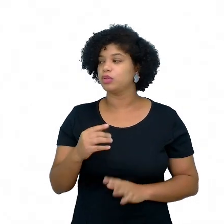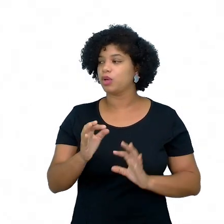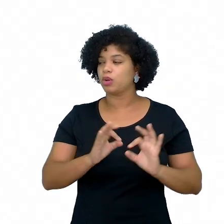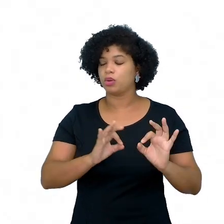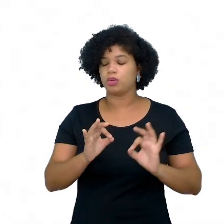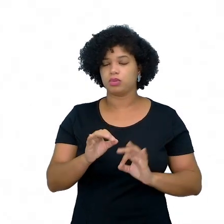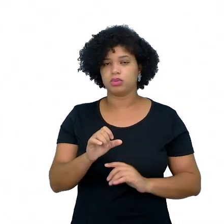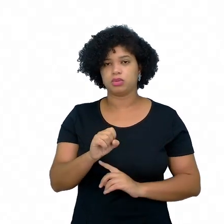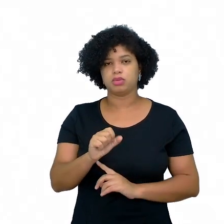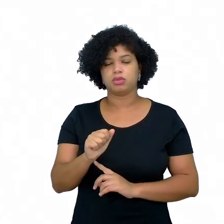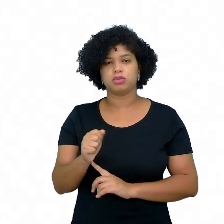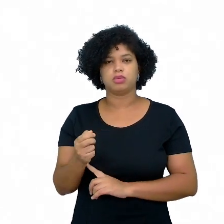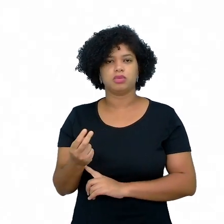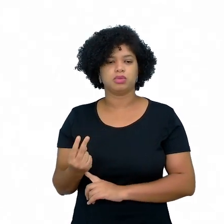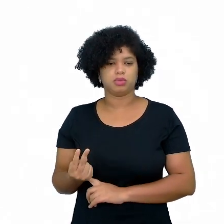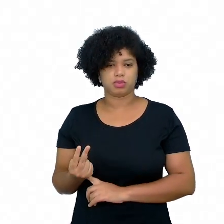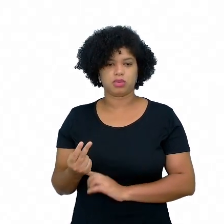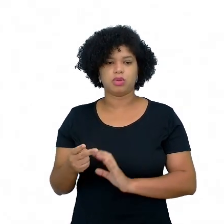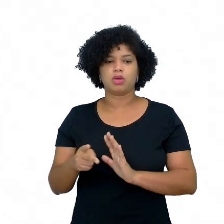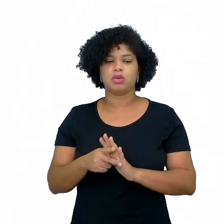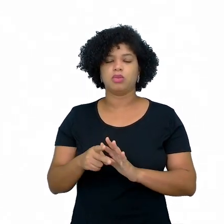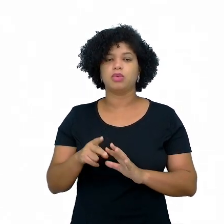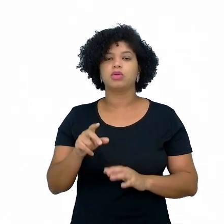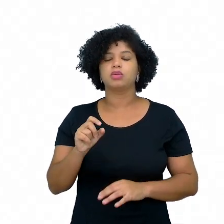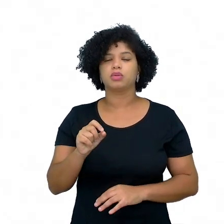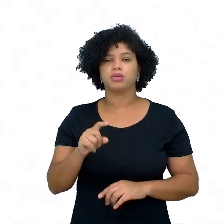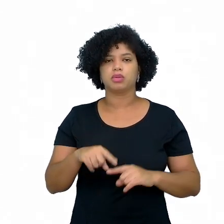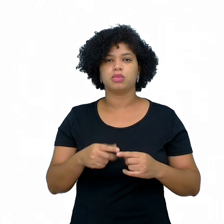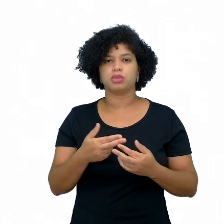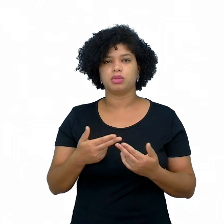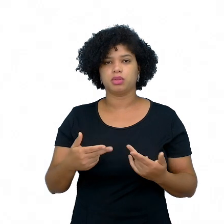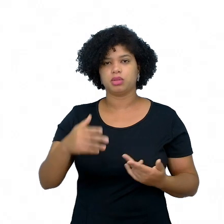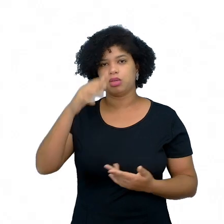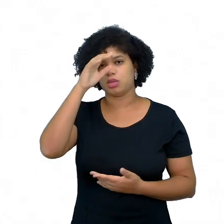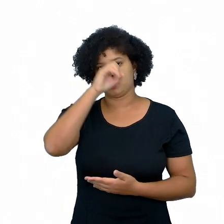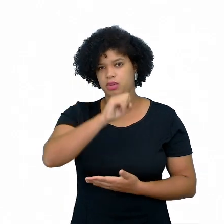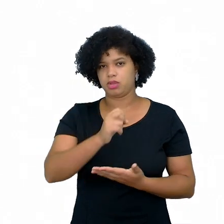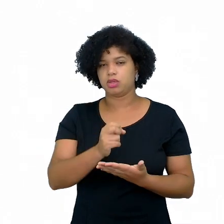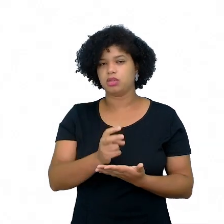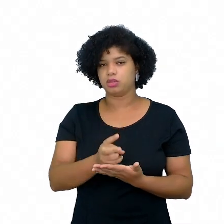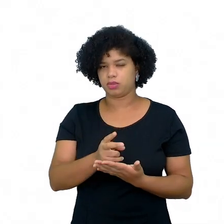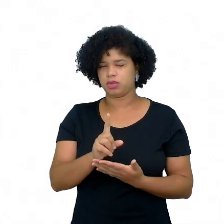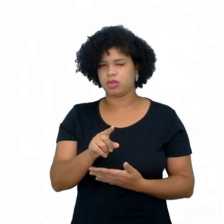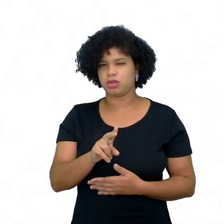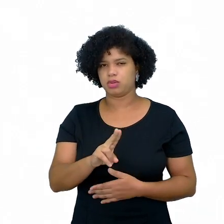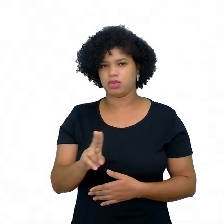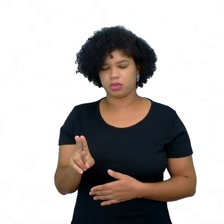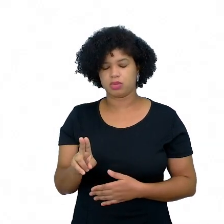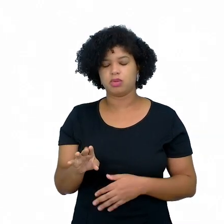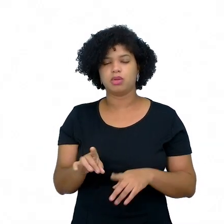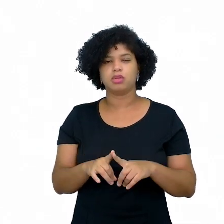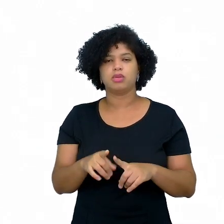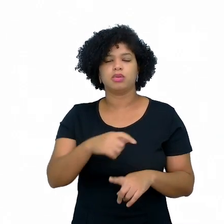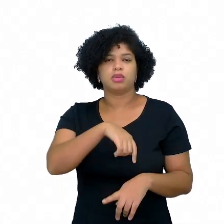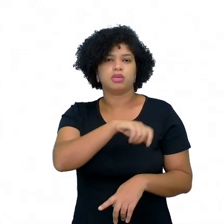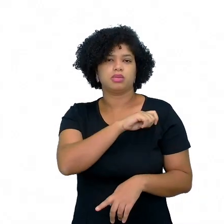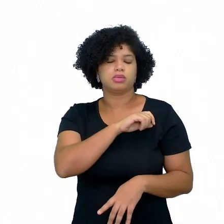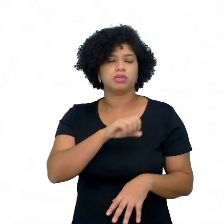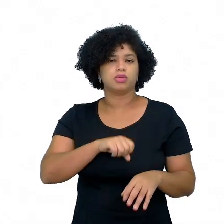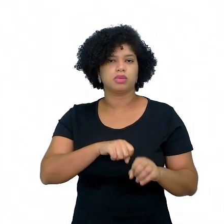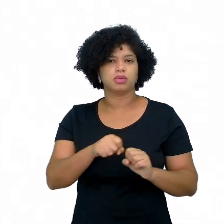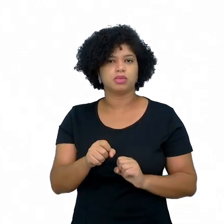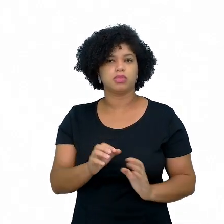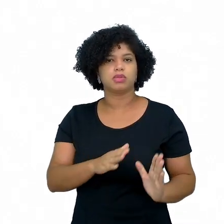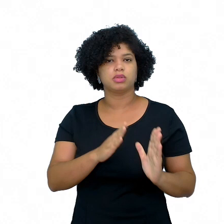atividade 2, né, do material Aprender Sempre, à luz das formações de etapa, ano